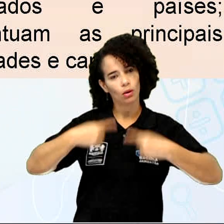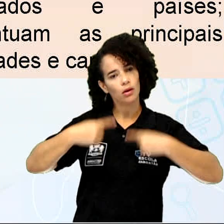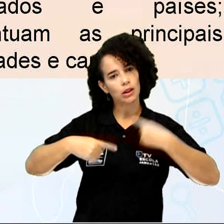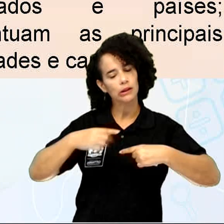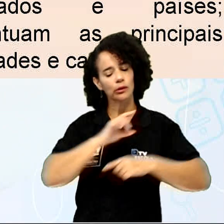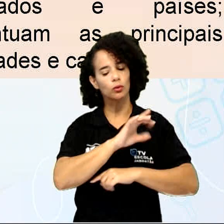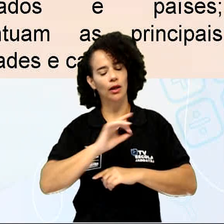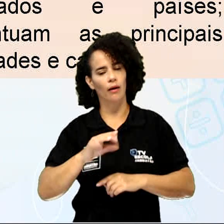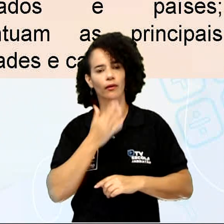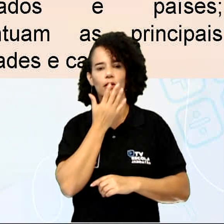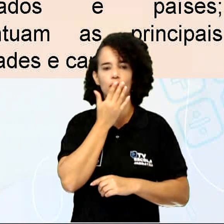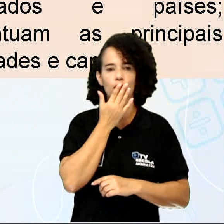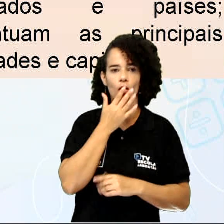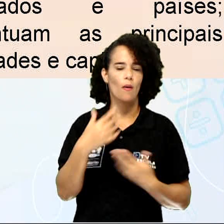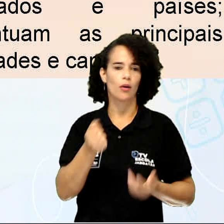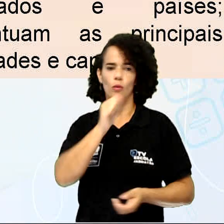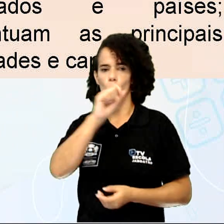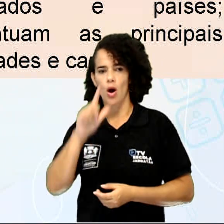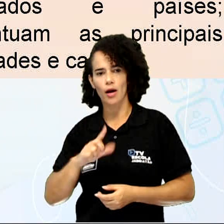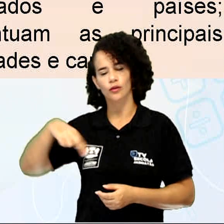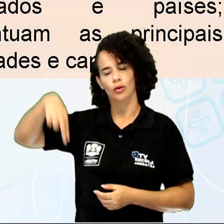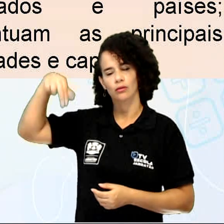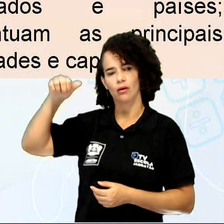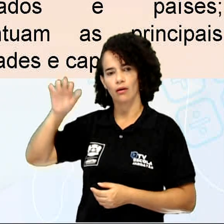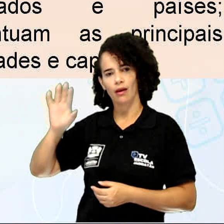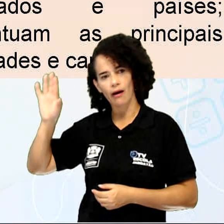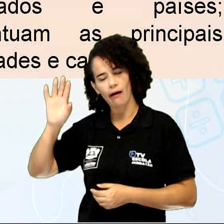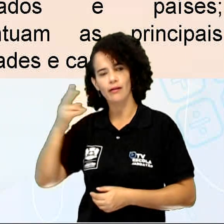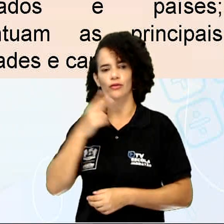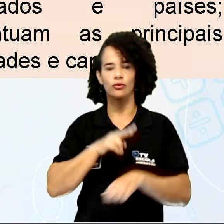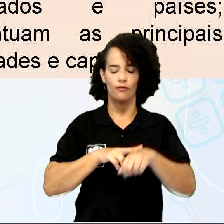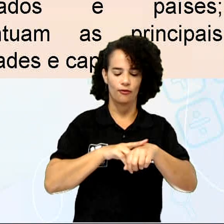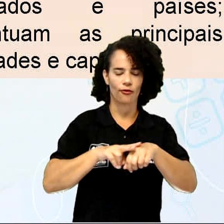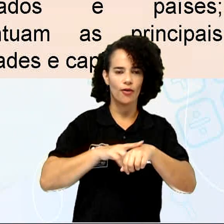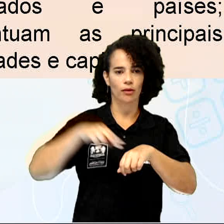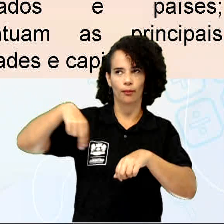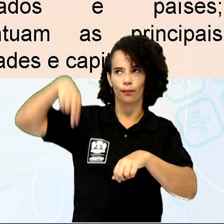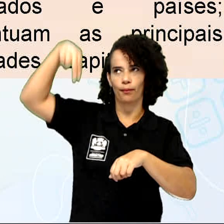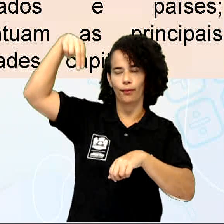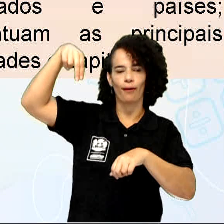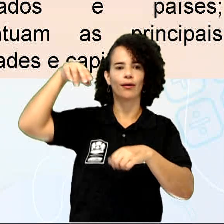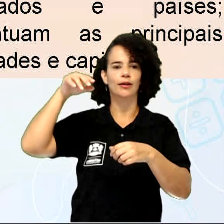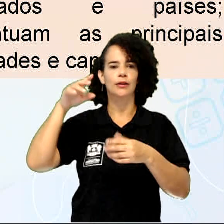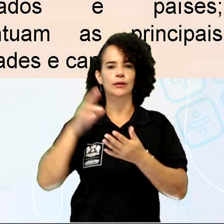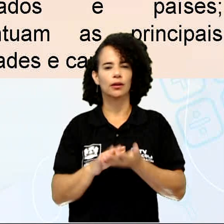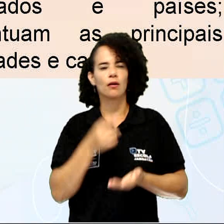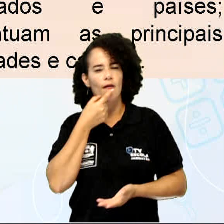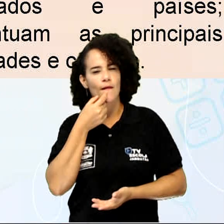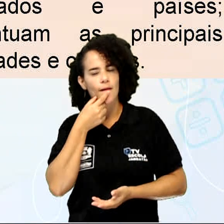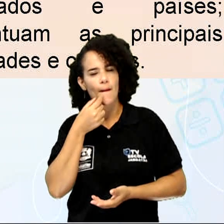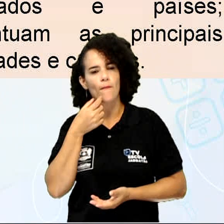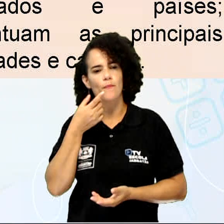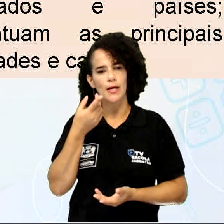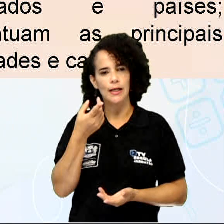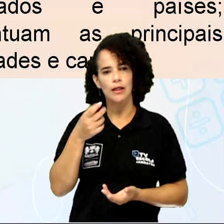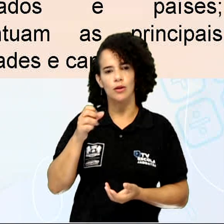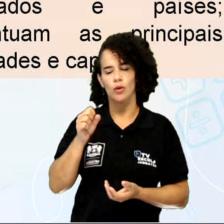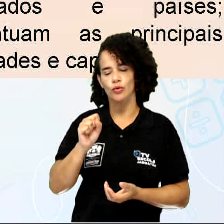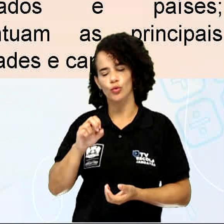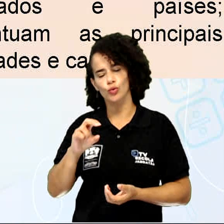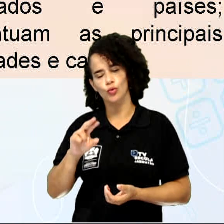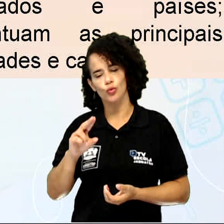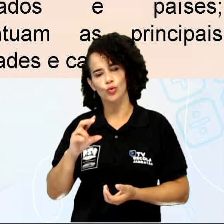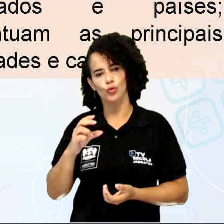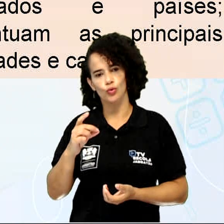O azul é o Nordeste, o verde é o Norte, o vermelho é o Sudeste, né? Acho que é lilás, o roxo, essa cor aí,